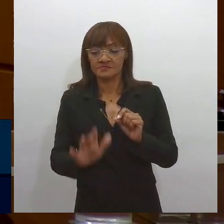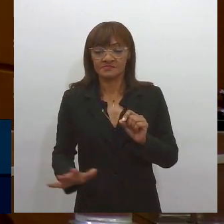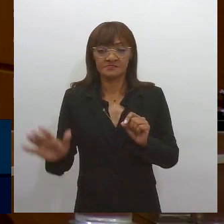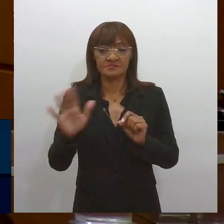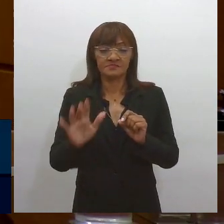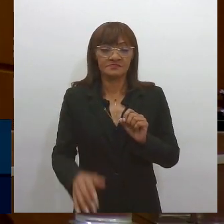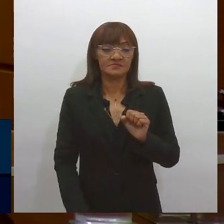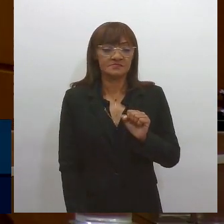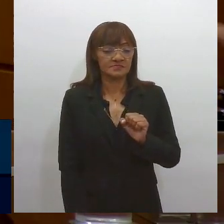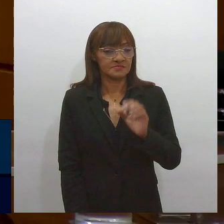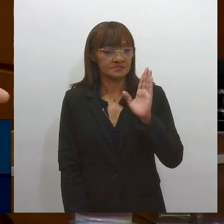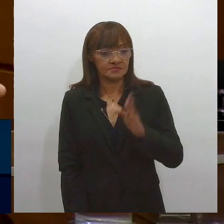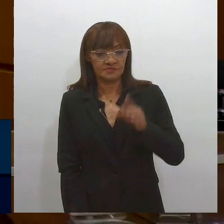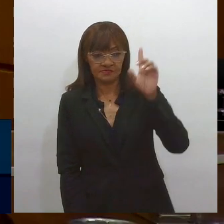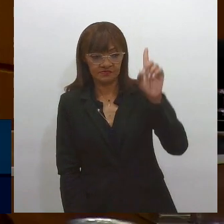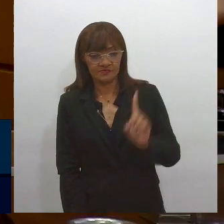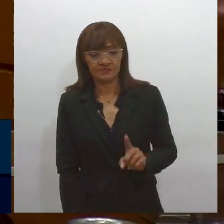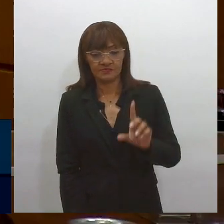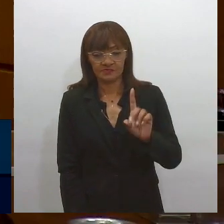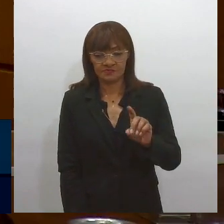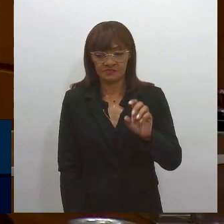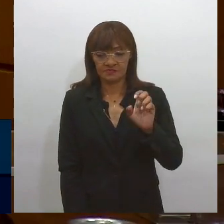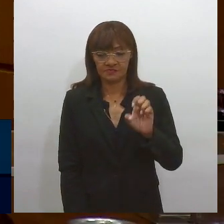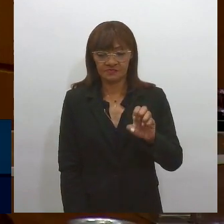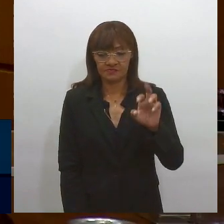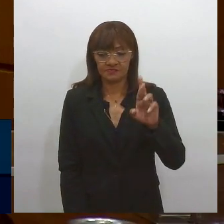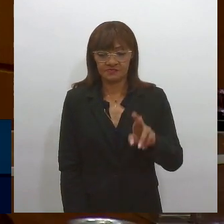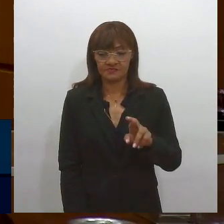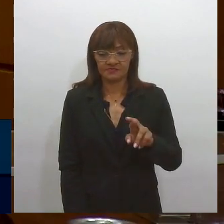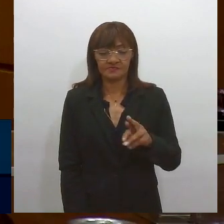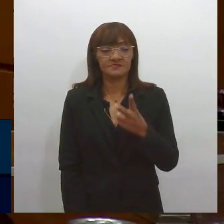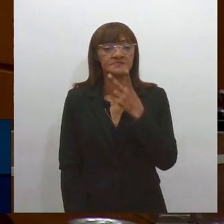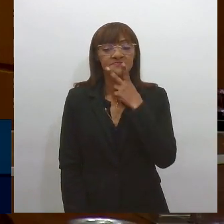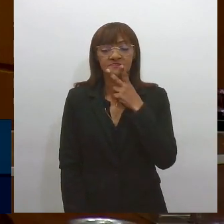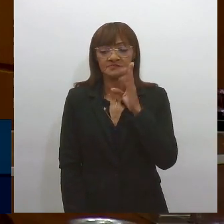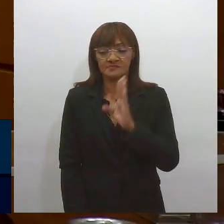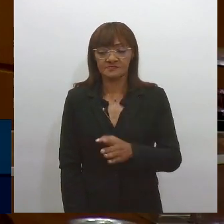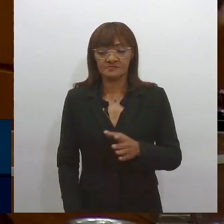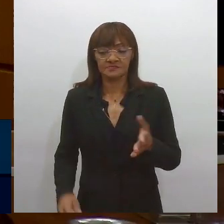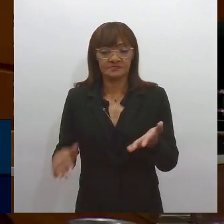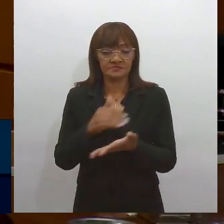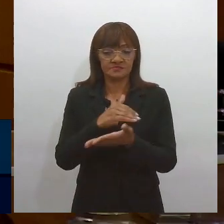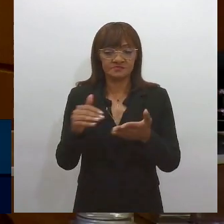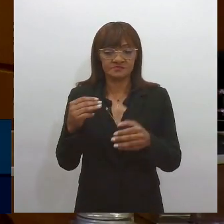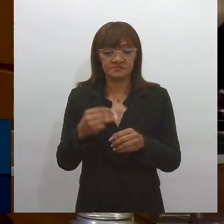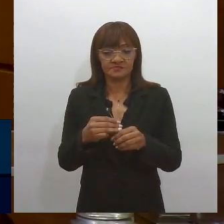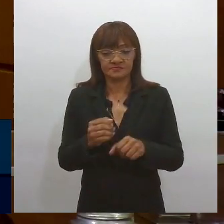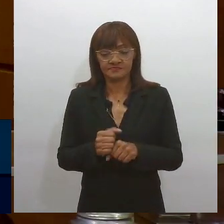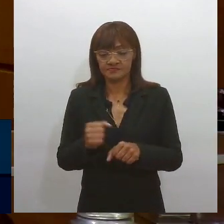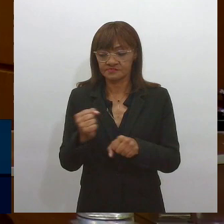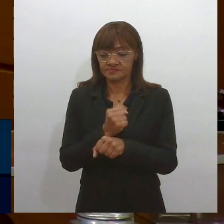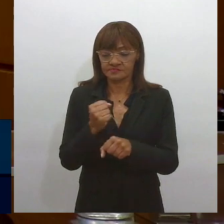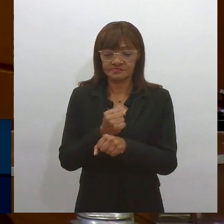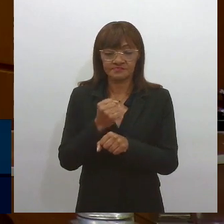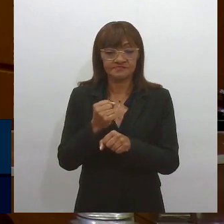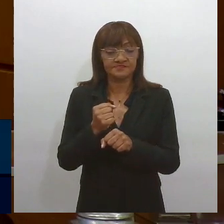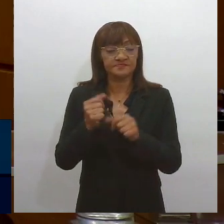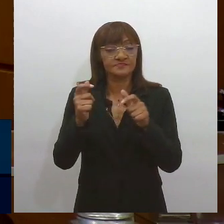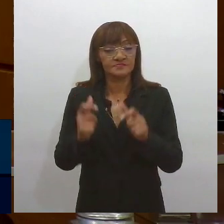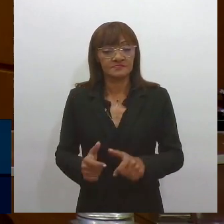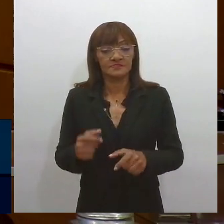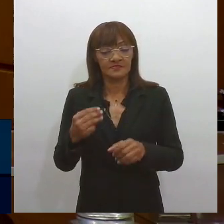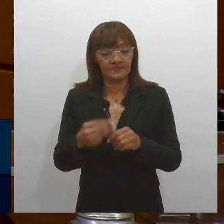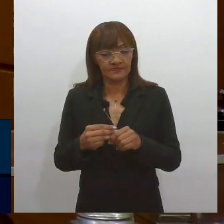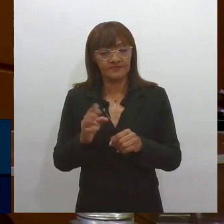Estado do Espírito Santo fui secretário municipal de obras do ma município do estado Espírito Santo sou servidor concursado fui